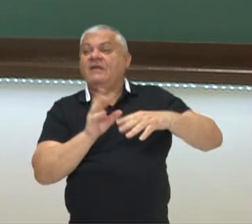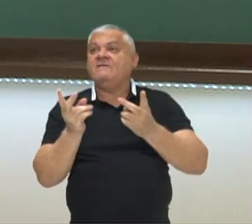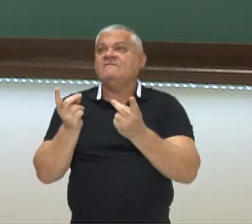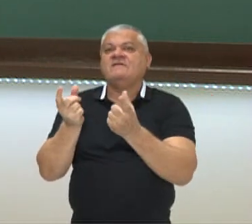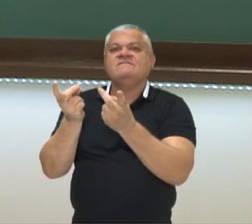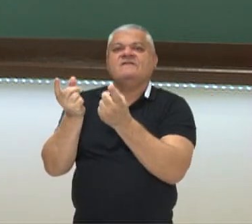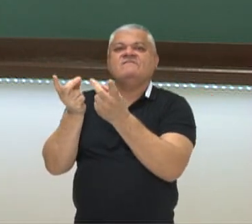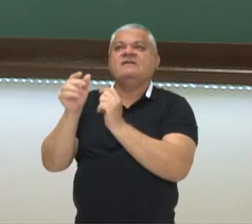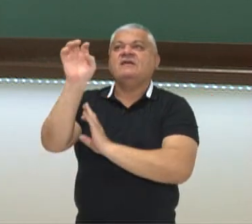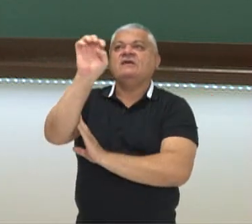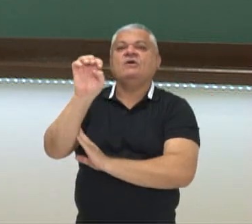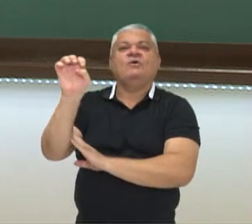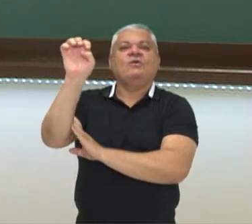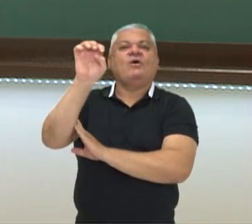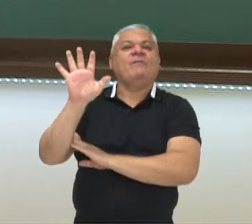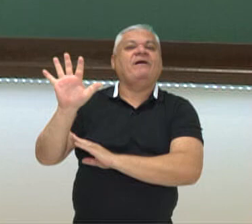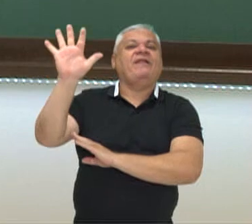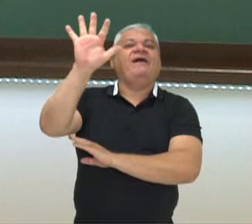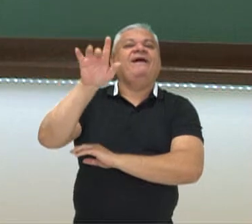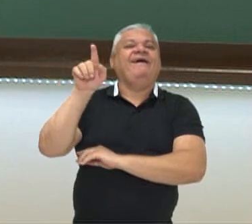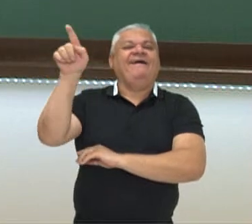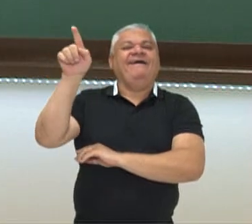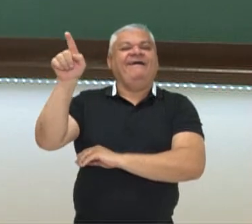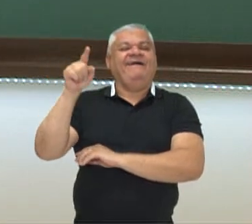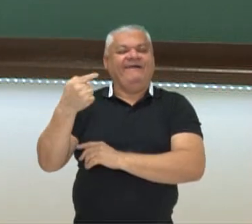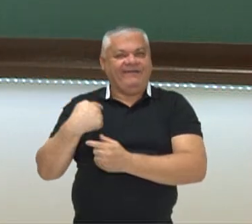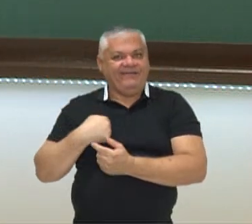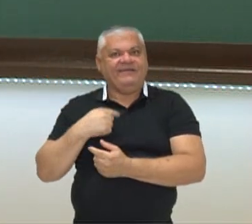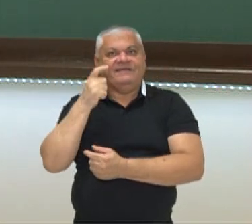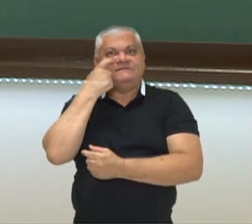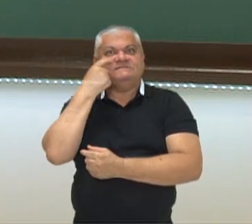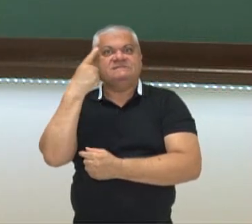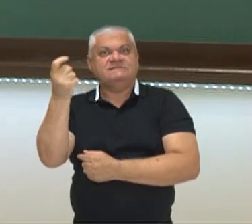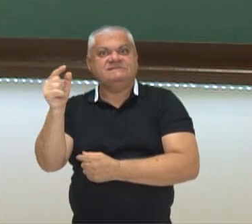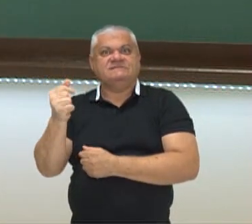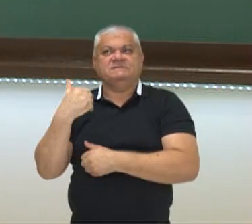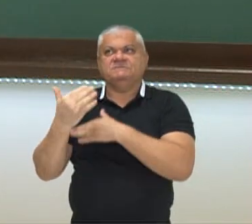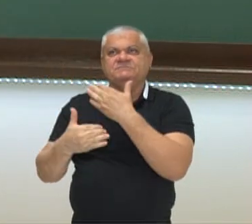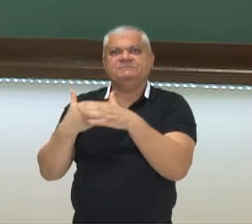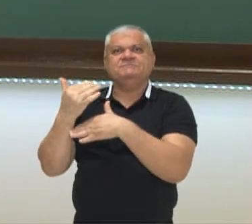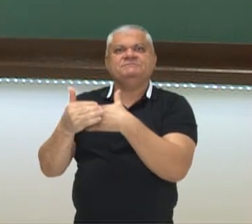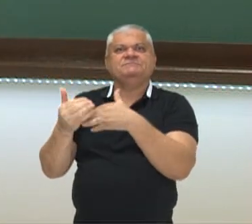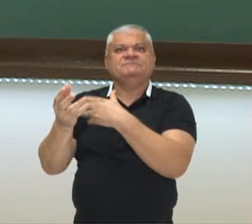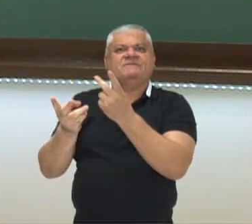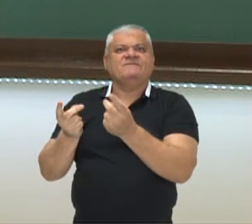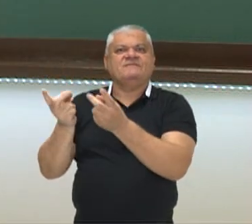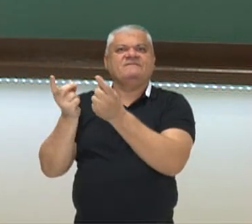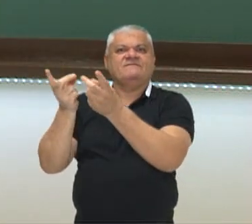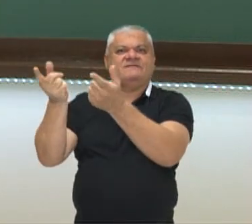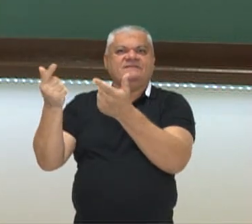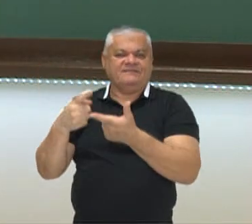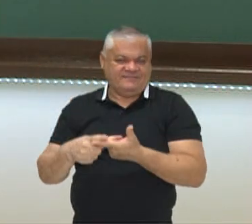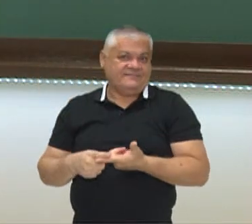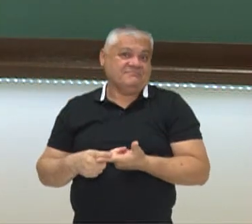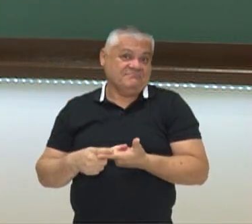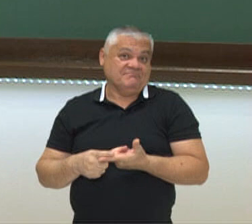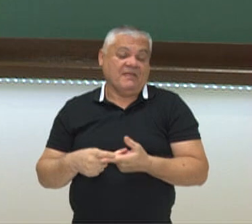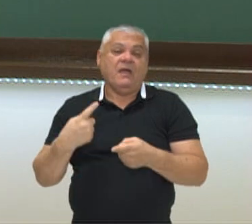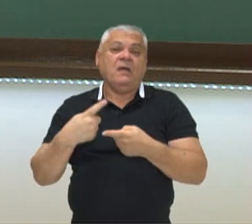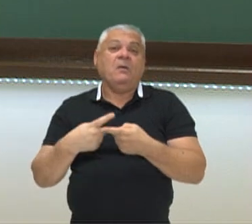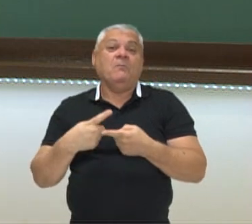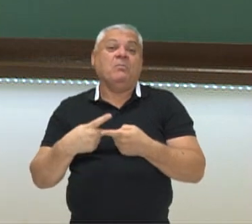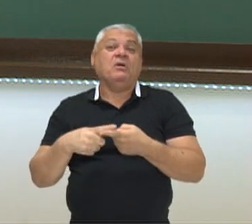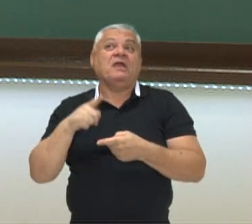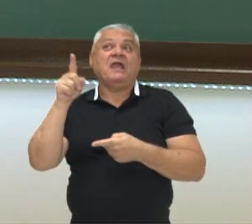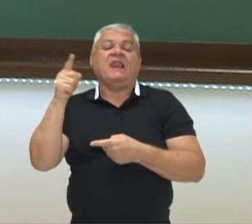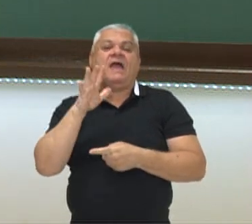os dividendos à localidade, ao Brasil, né, mas esse desenvolvimento ele era voltado ao exterior, né, os louros,